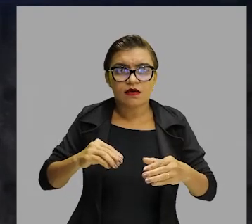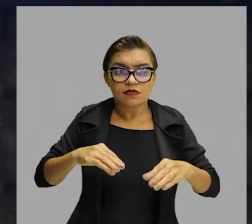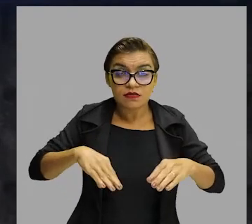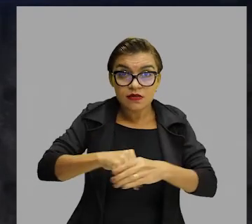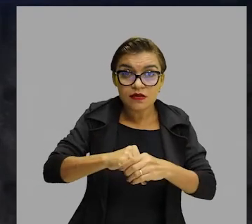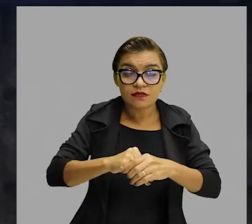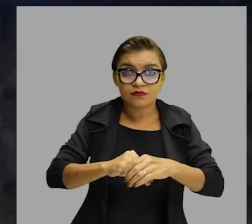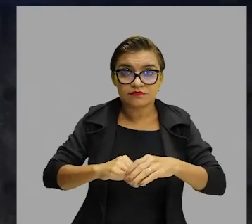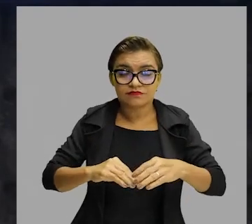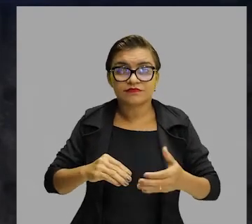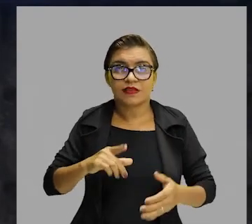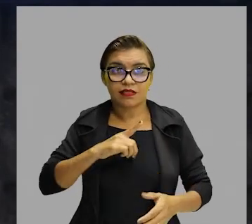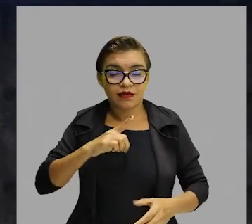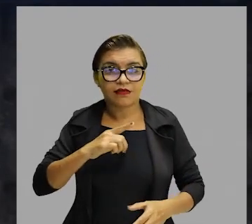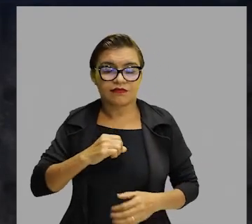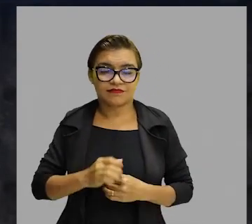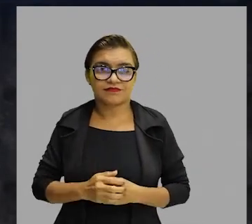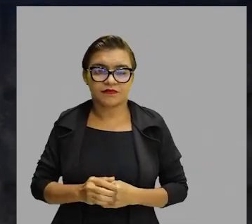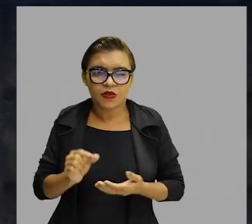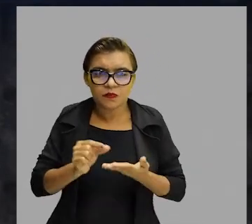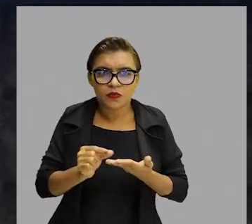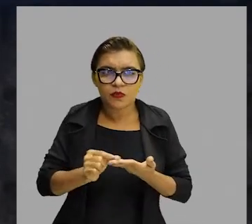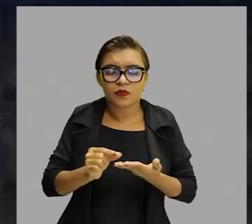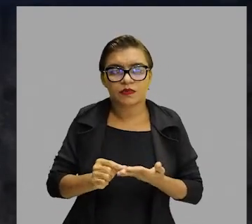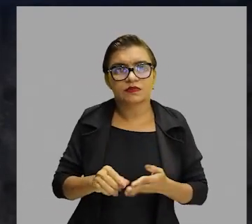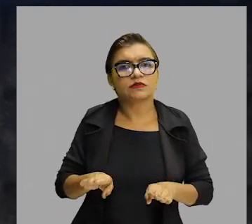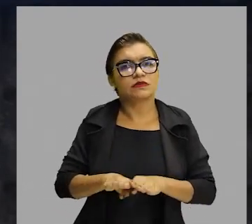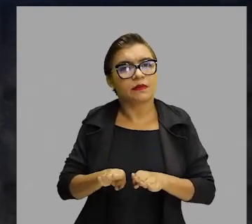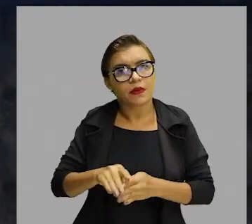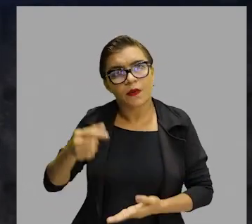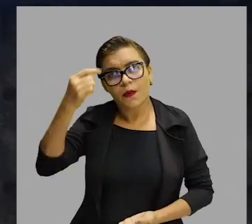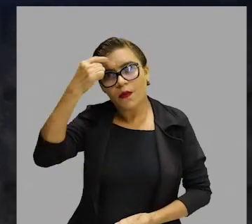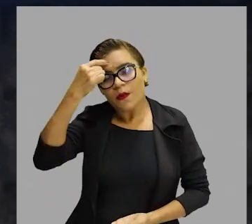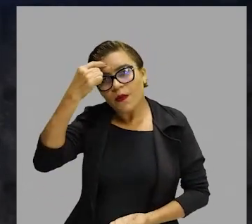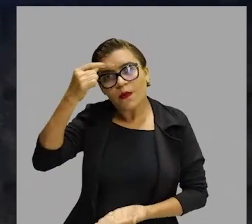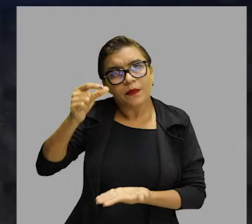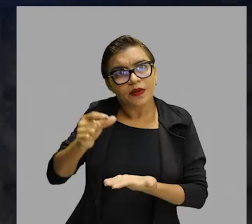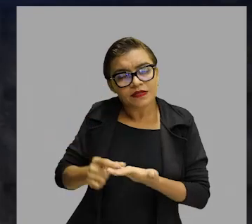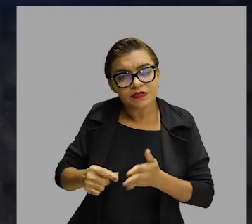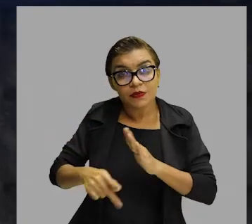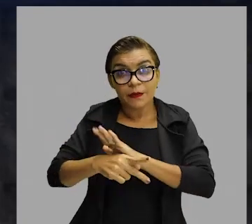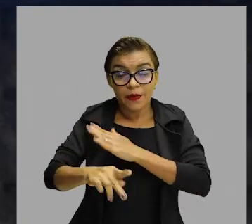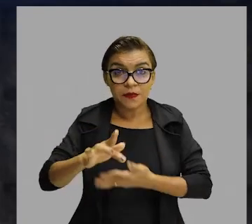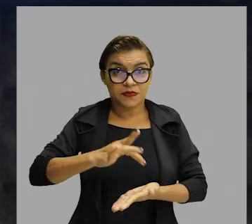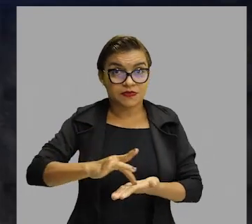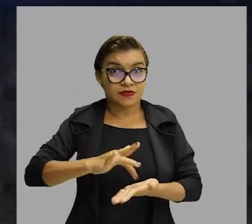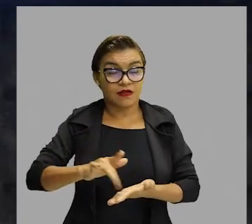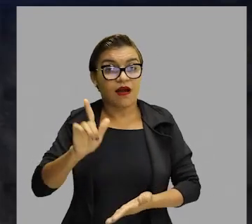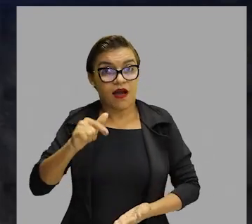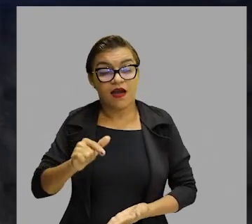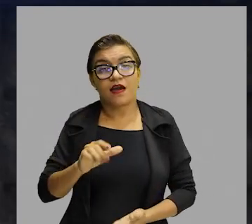menores. Okay? O próprio processador é um pequeno chip do seu celular. Okay?